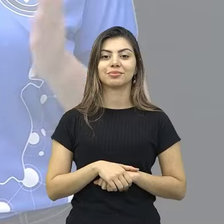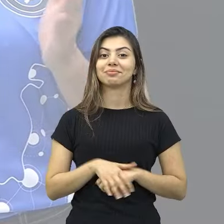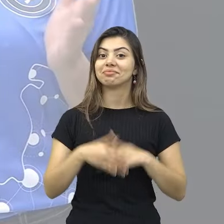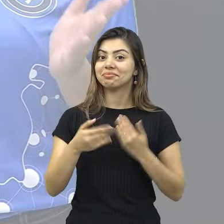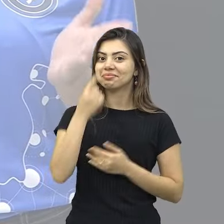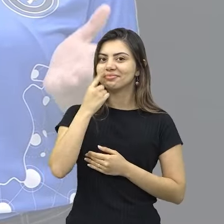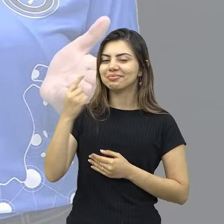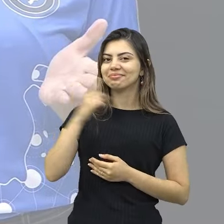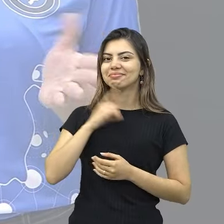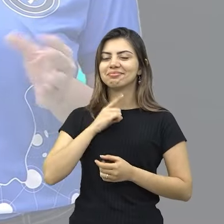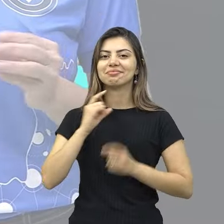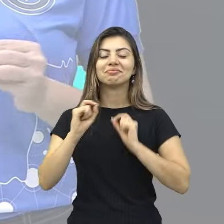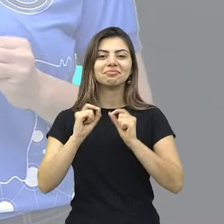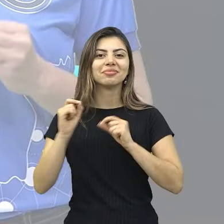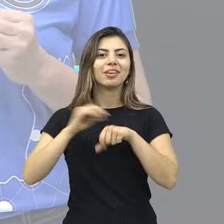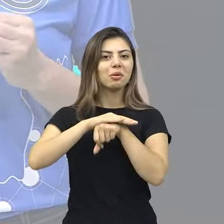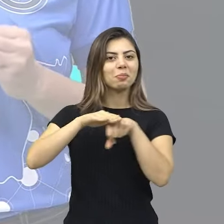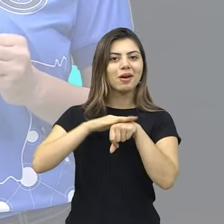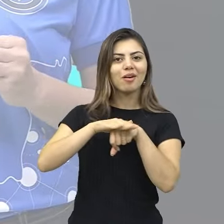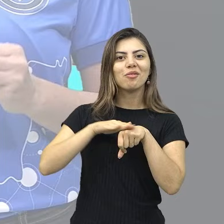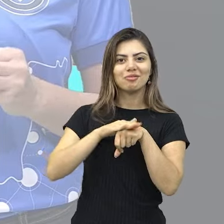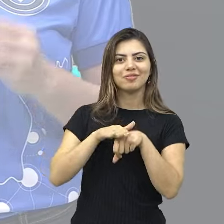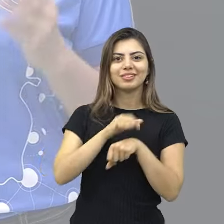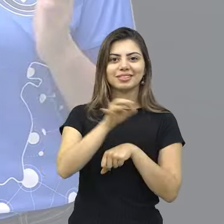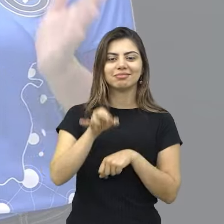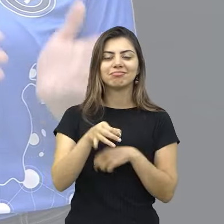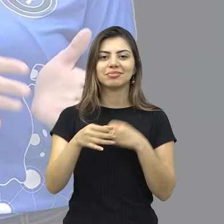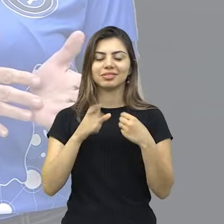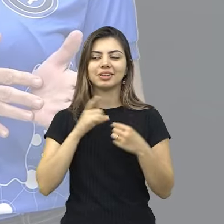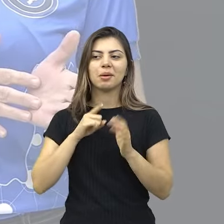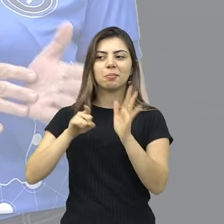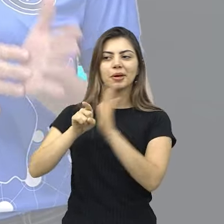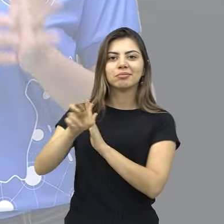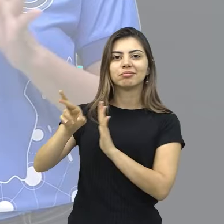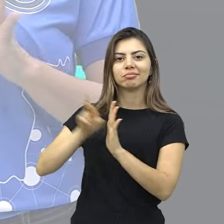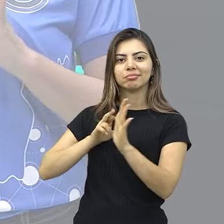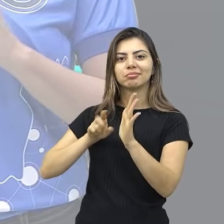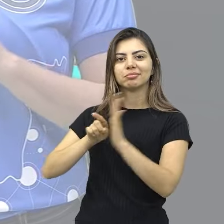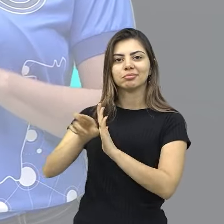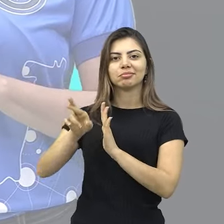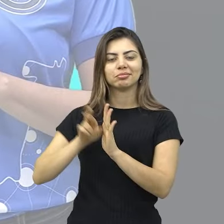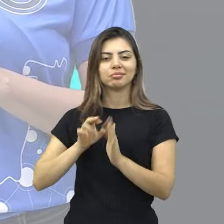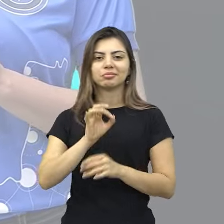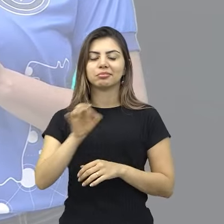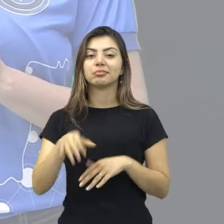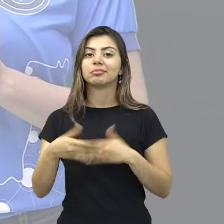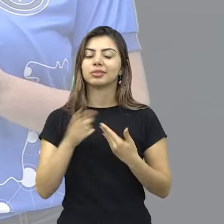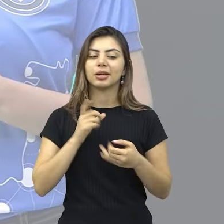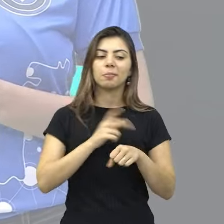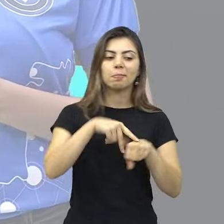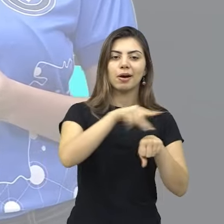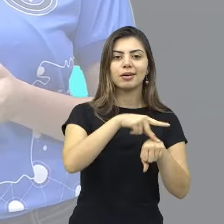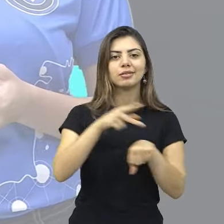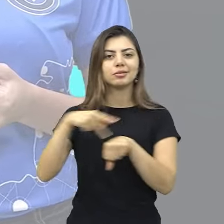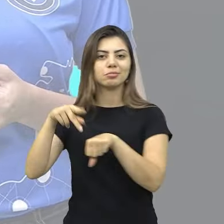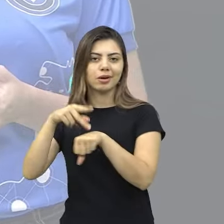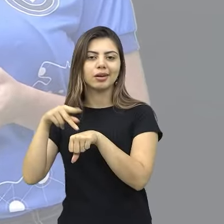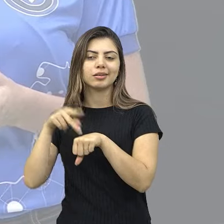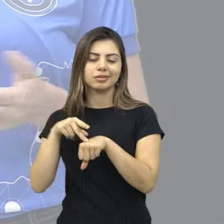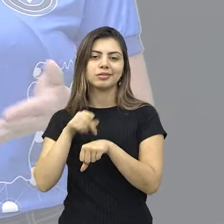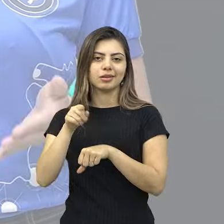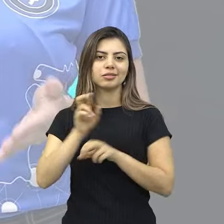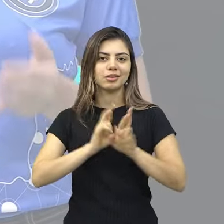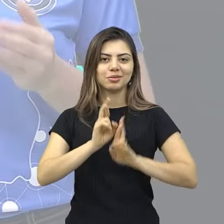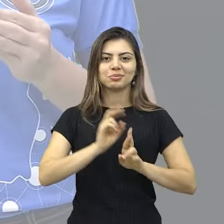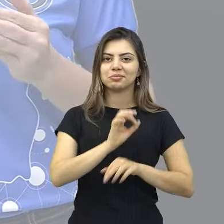Então, vocês puderam acompanhar alguns exemplos mais de nacionalidade e seus respectivos países também,